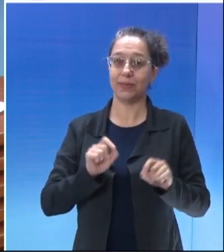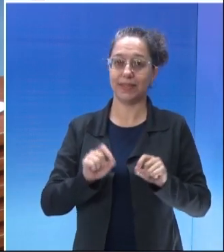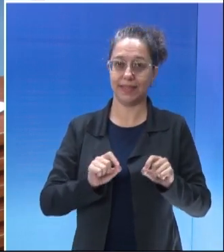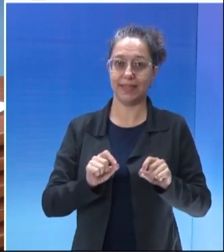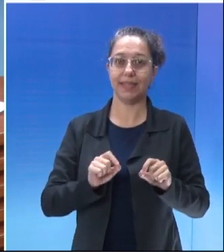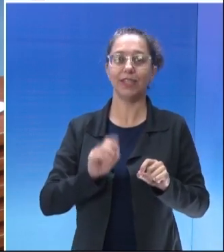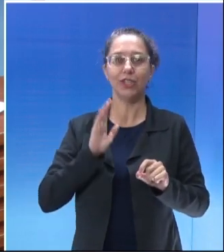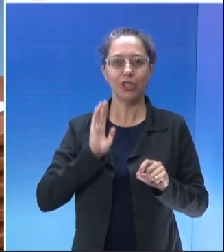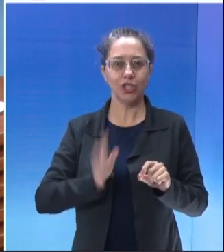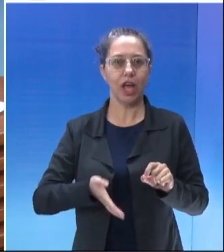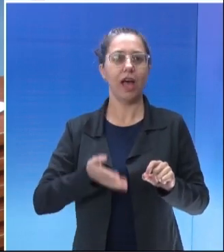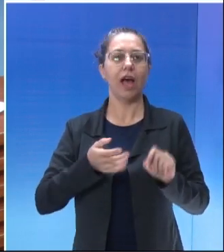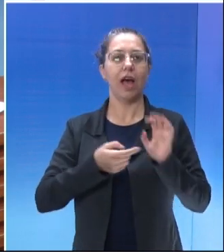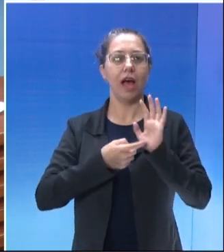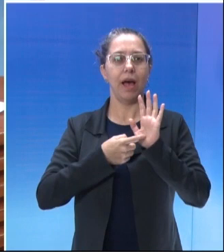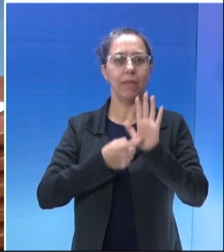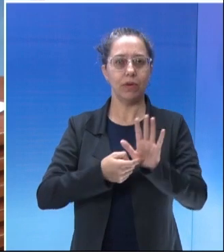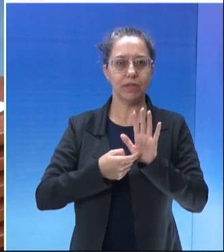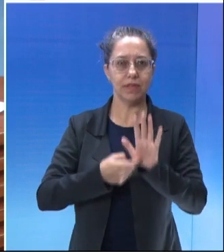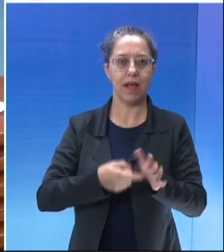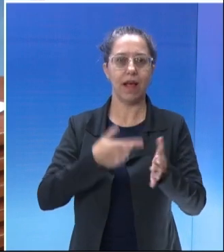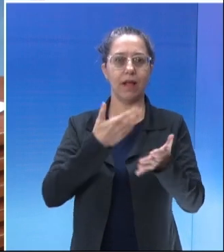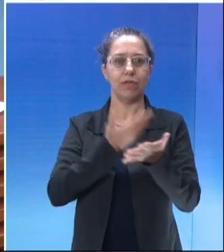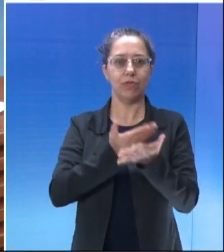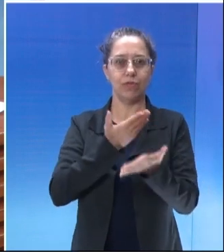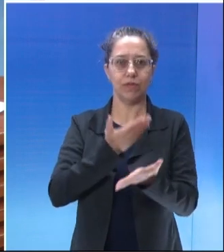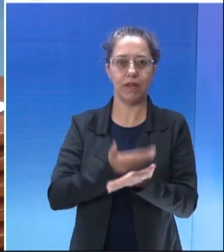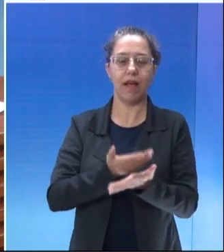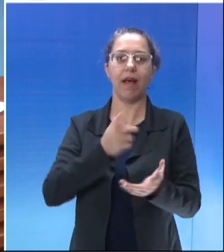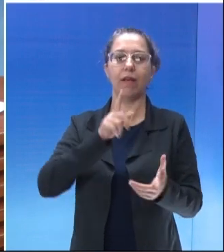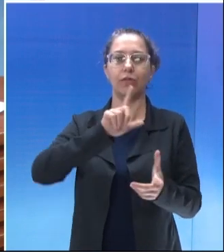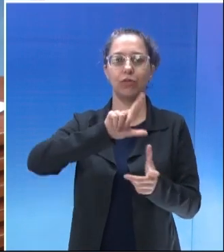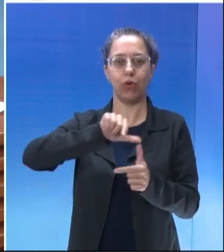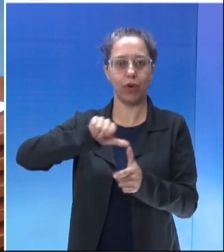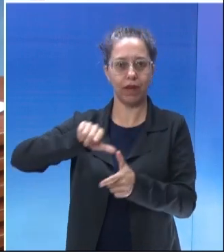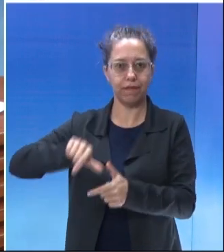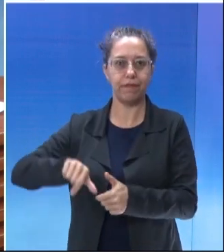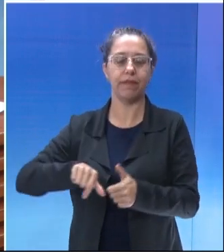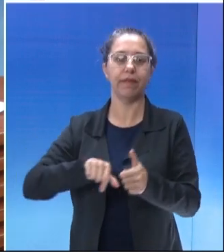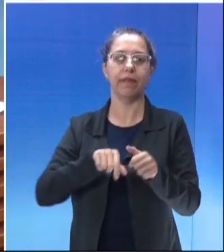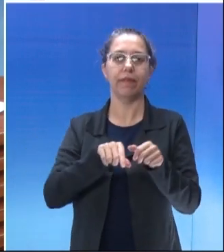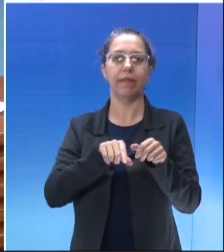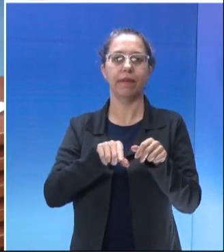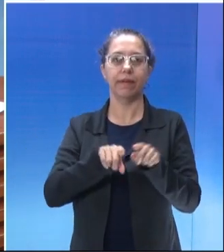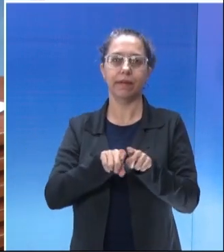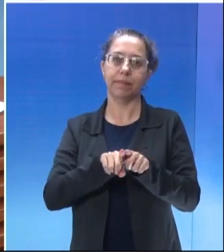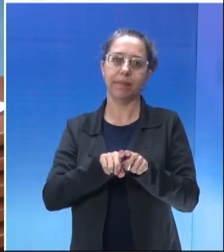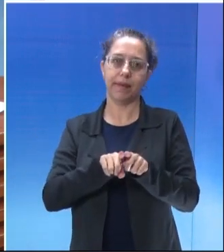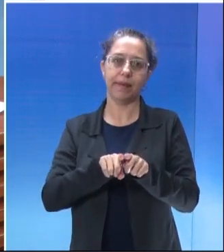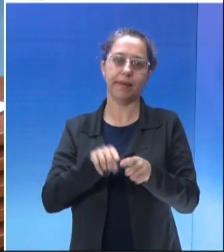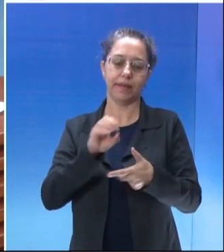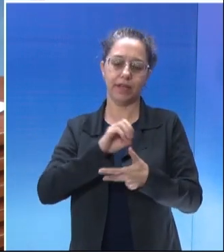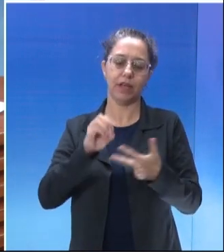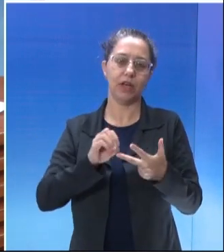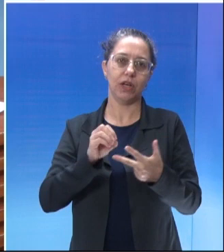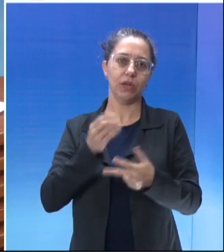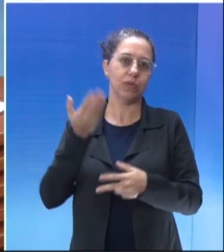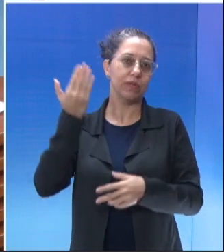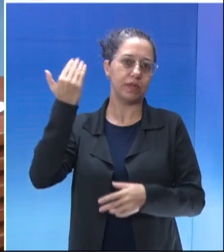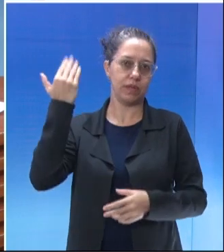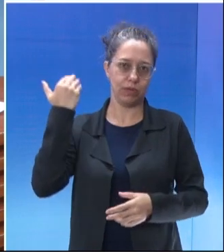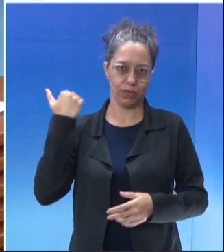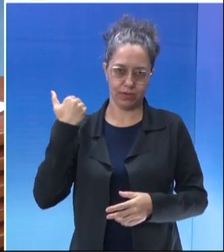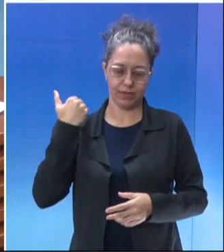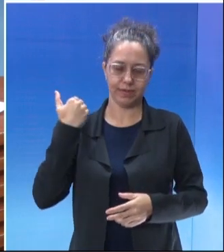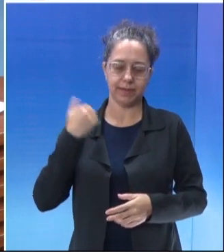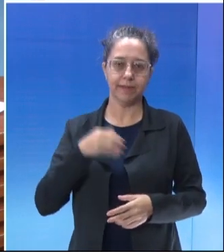sendo trabalhado nas questões de geografia de exames do Enem de anos anteriores.